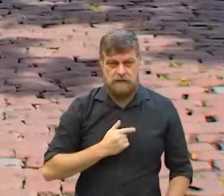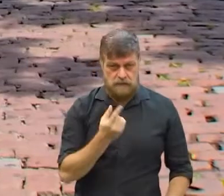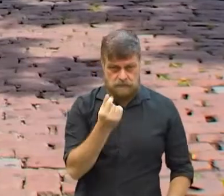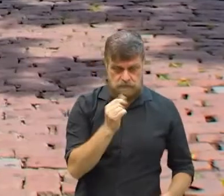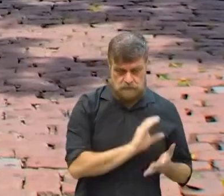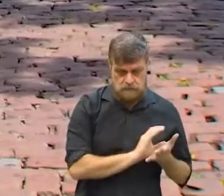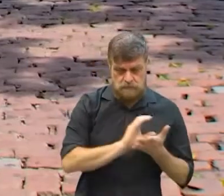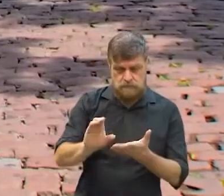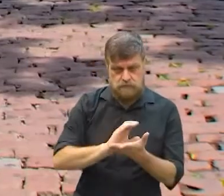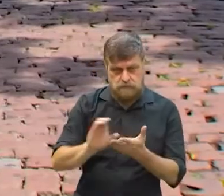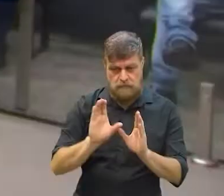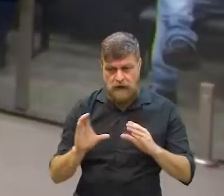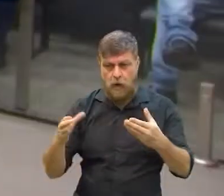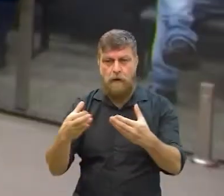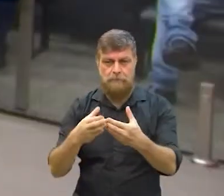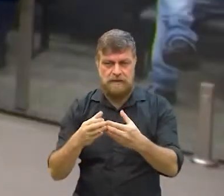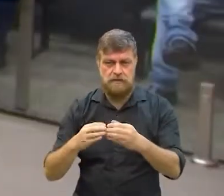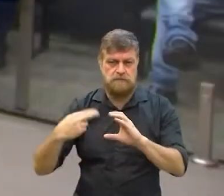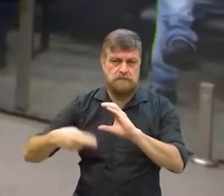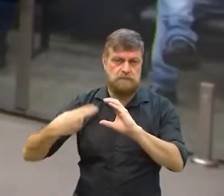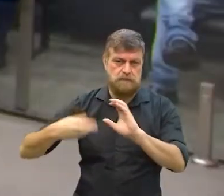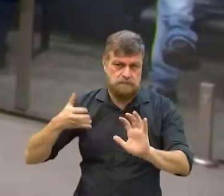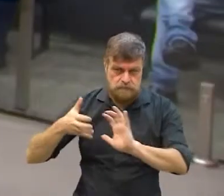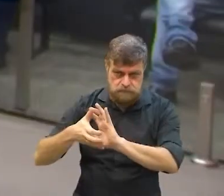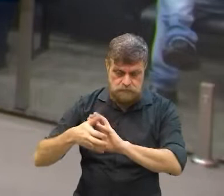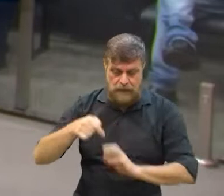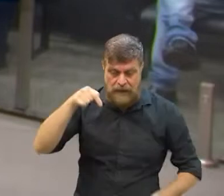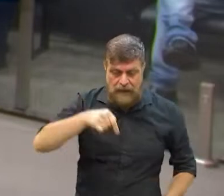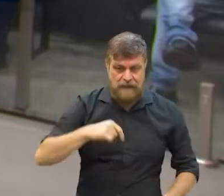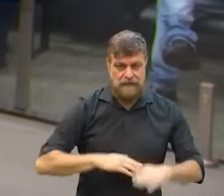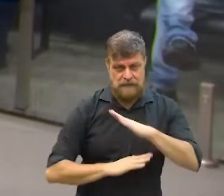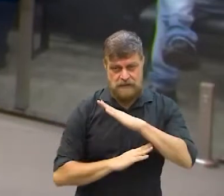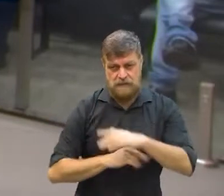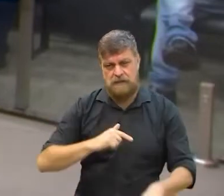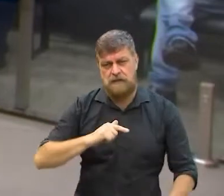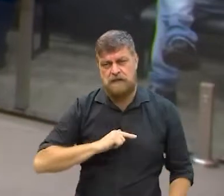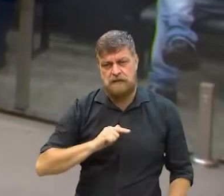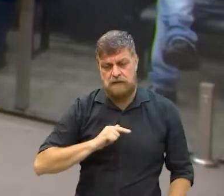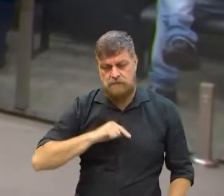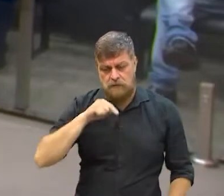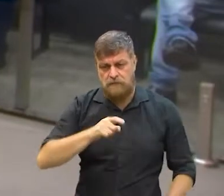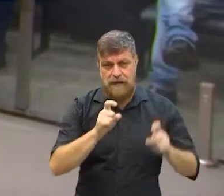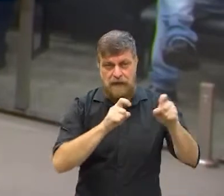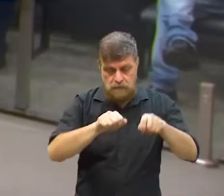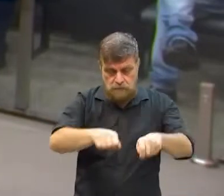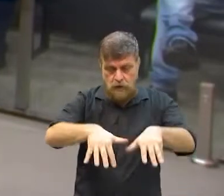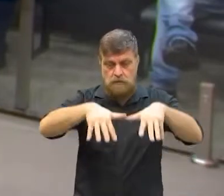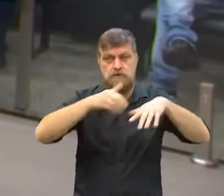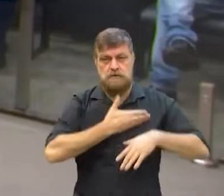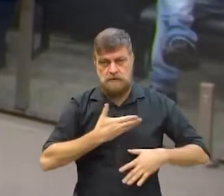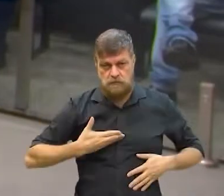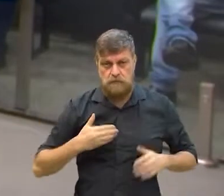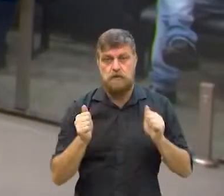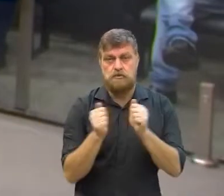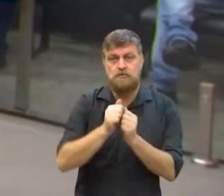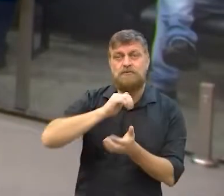desses valores às cooperativas. Teve também nessa casa uma sessão, uma sessão que era uma audiência pública, né,